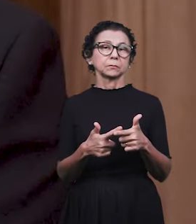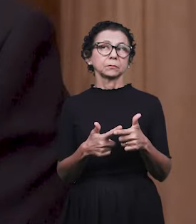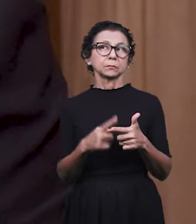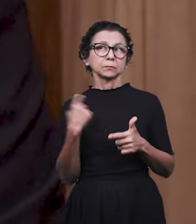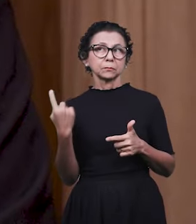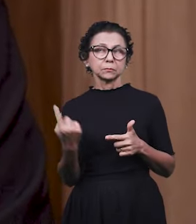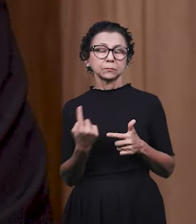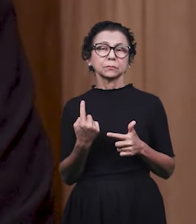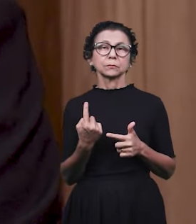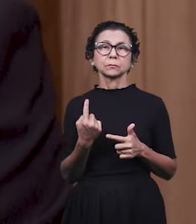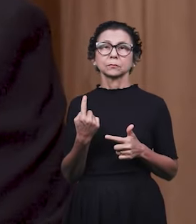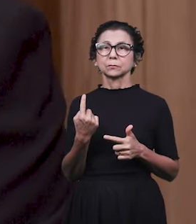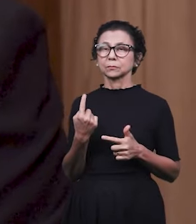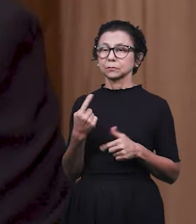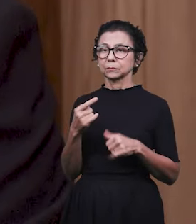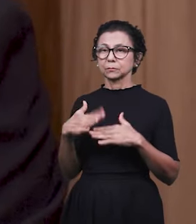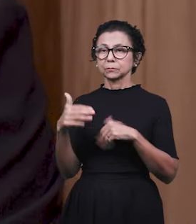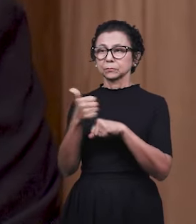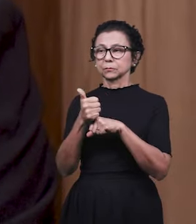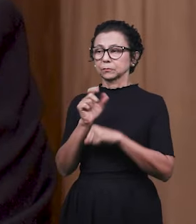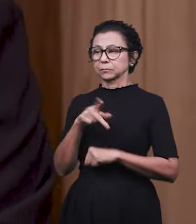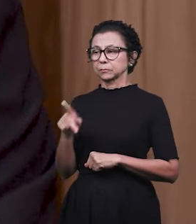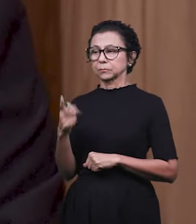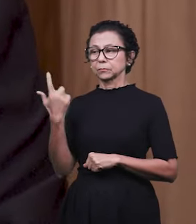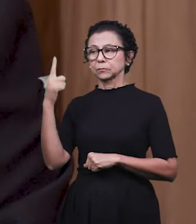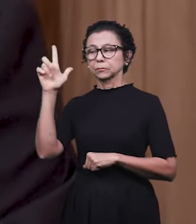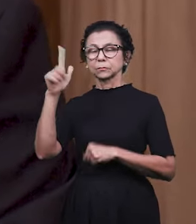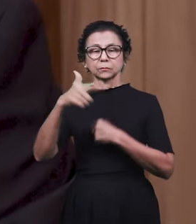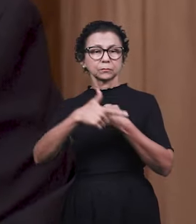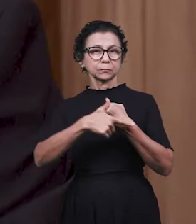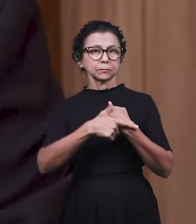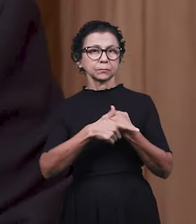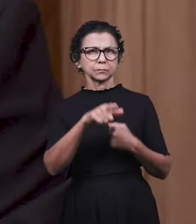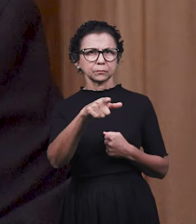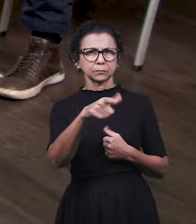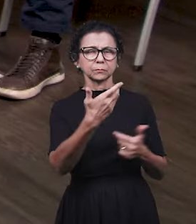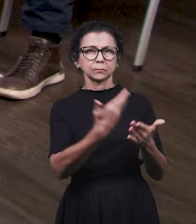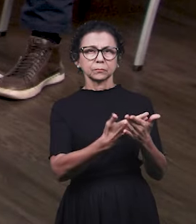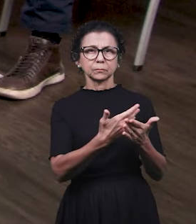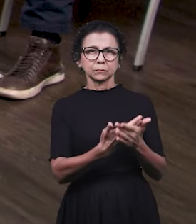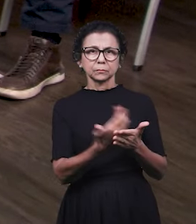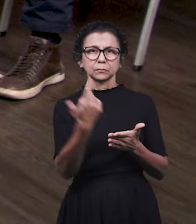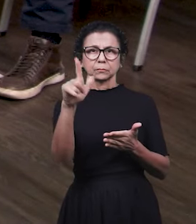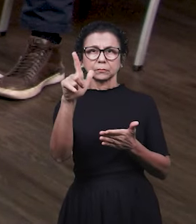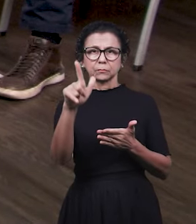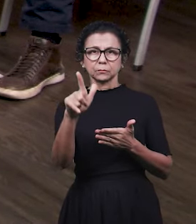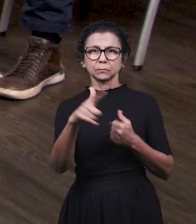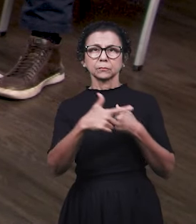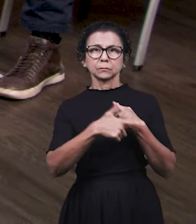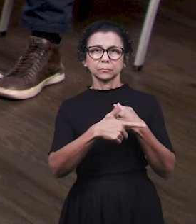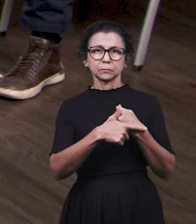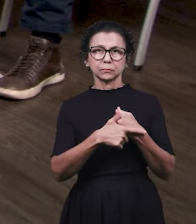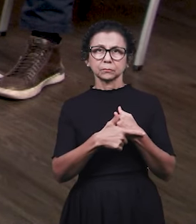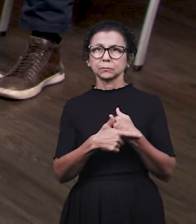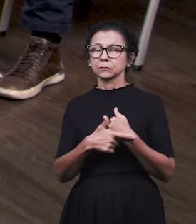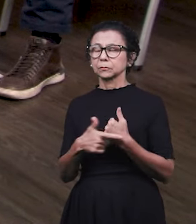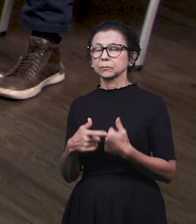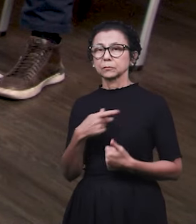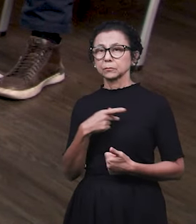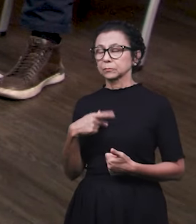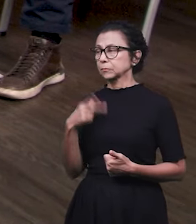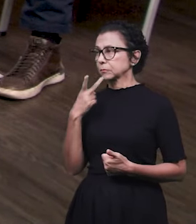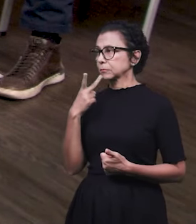sejamos professores, nós também temos outros papéis. Assim como você, que é estudante, você também tem outros papéis, como o pastor Cleiton